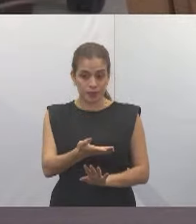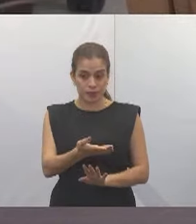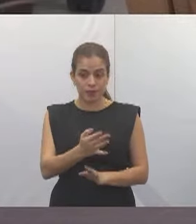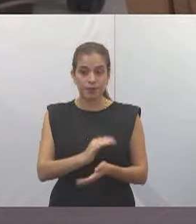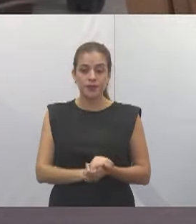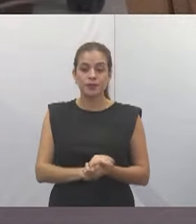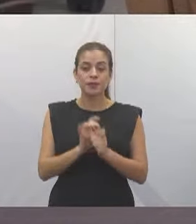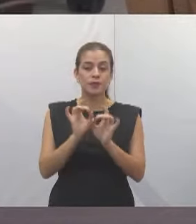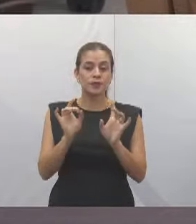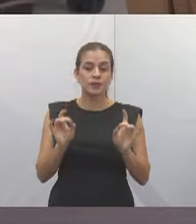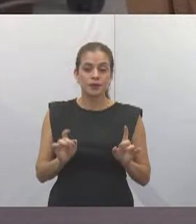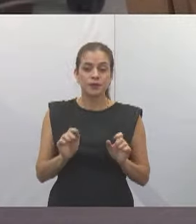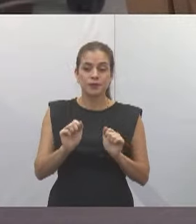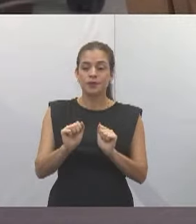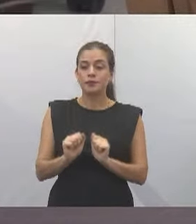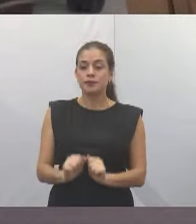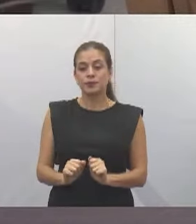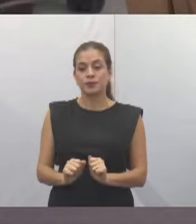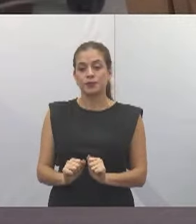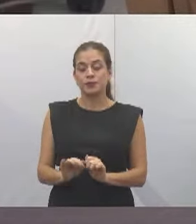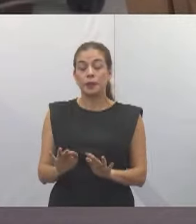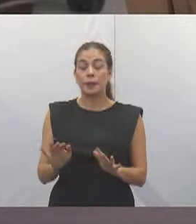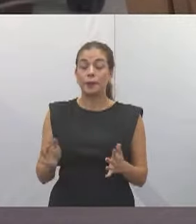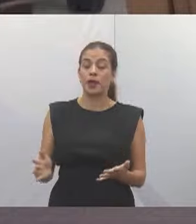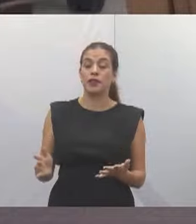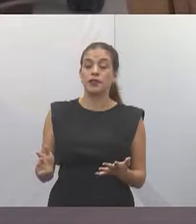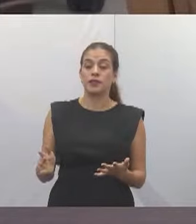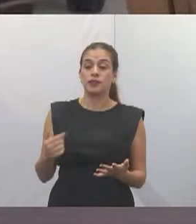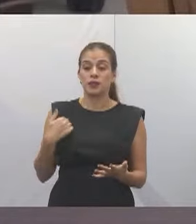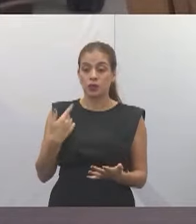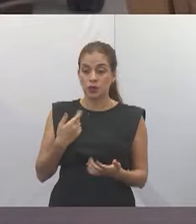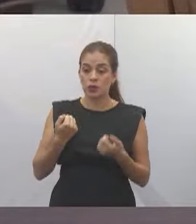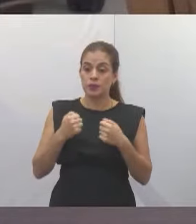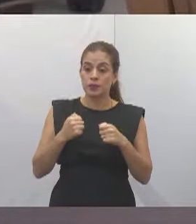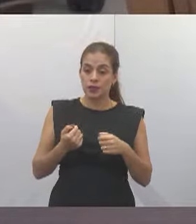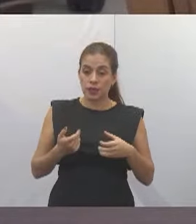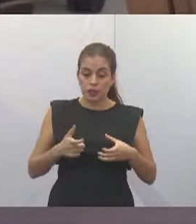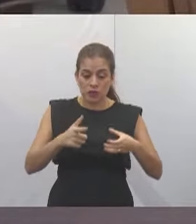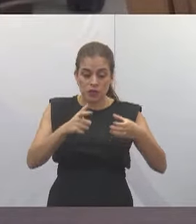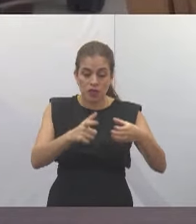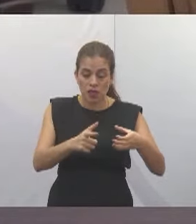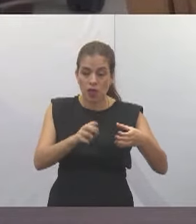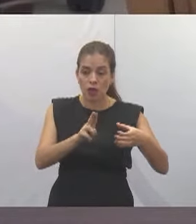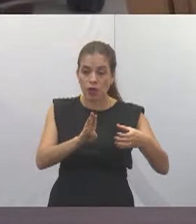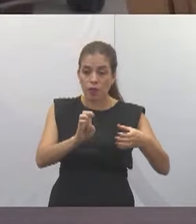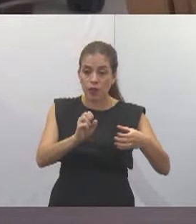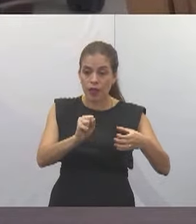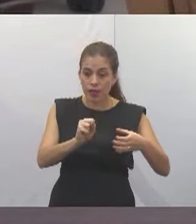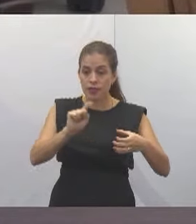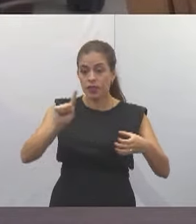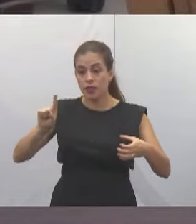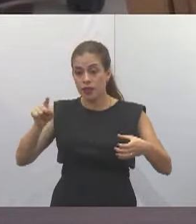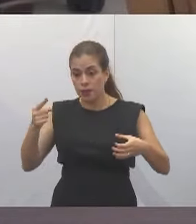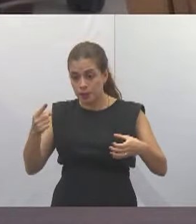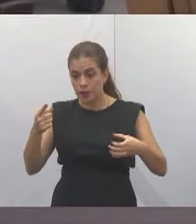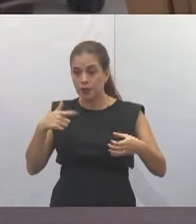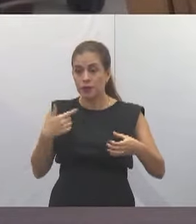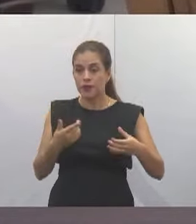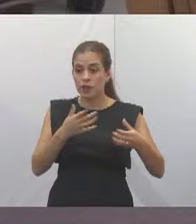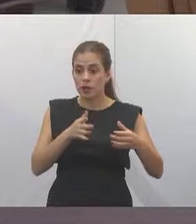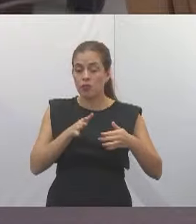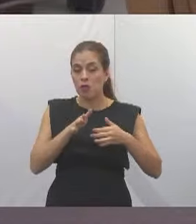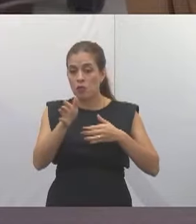a especialidade que você possa ir. Mas a gente precisa se dirigir à UBS e da UBS vai dar destino